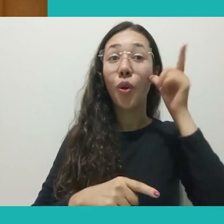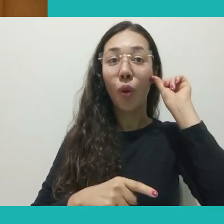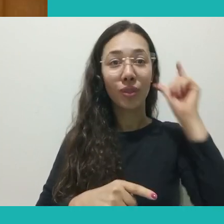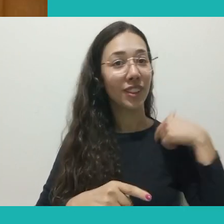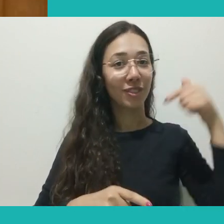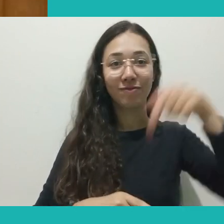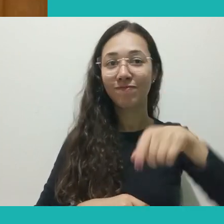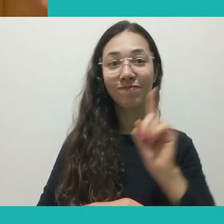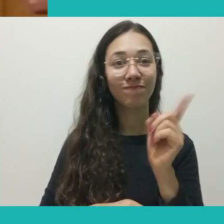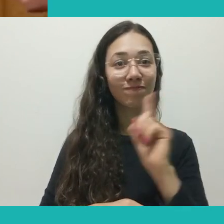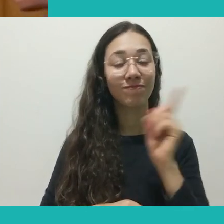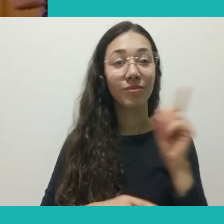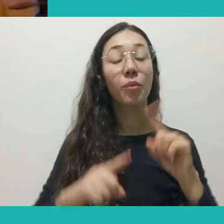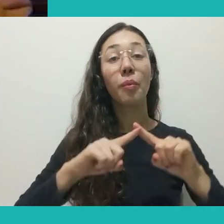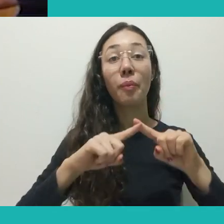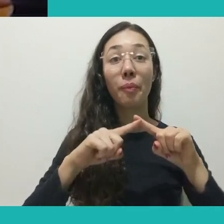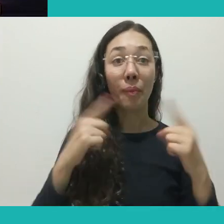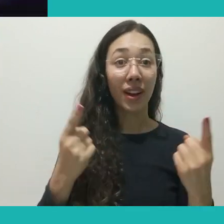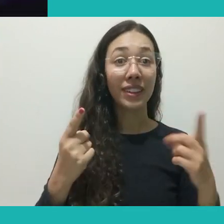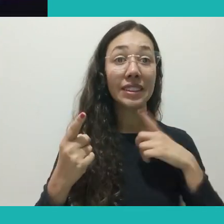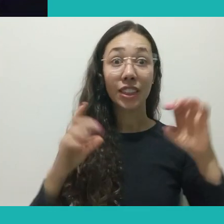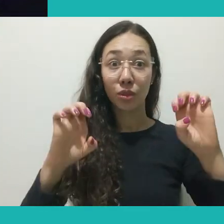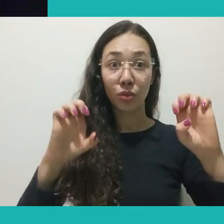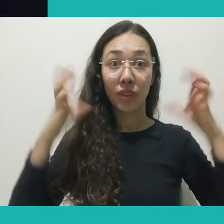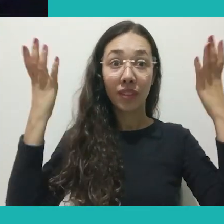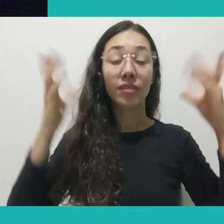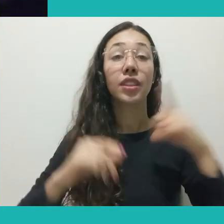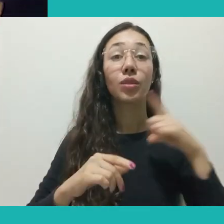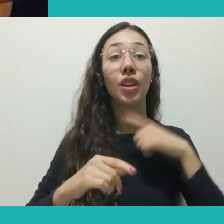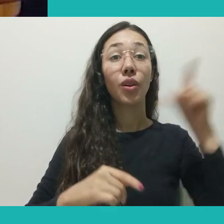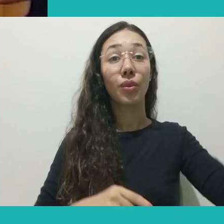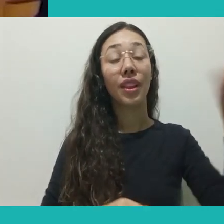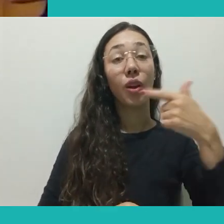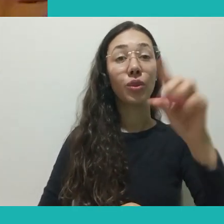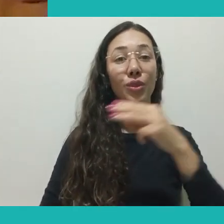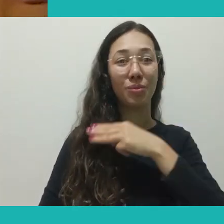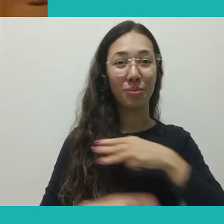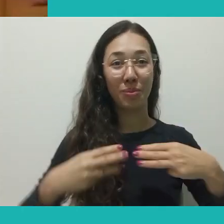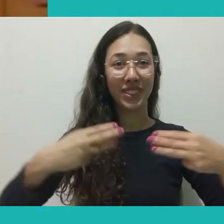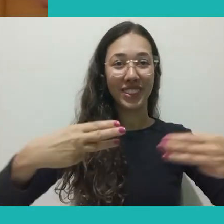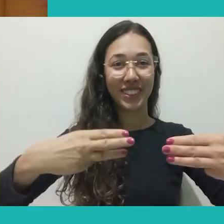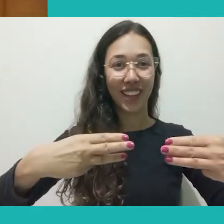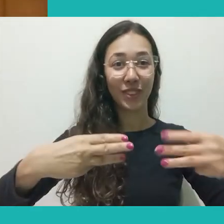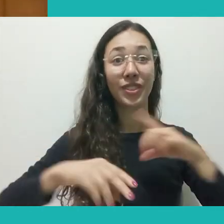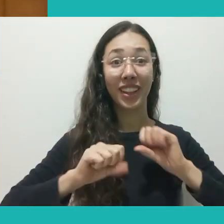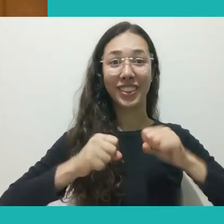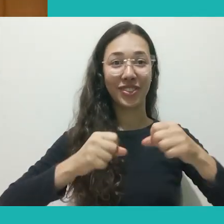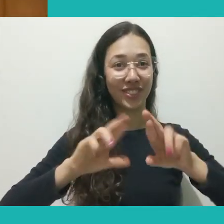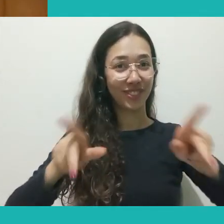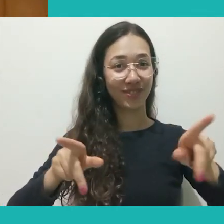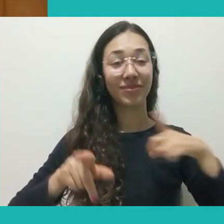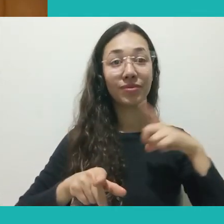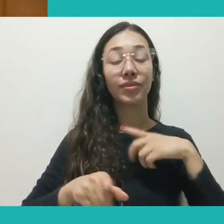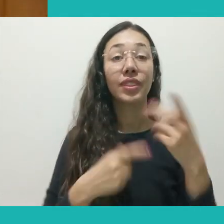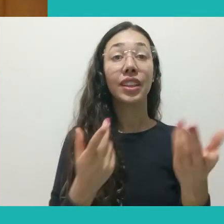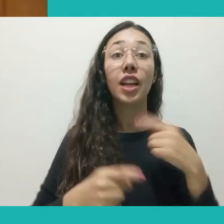ontem, mas no momento do evento eu estava no Ministério da Defesa e constatei que